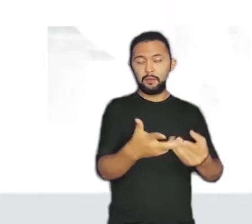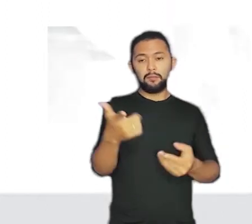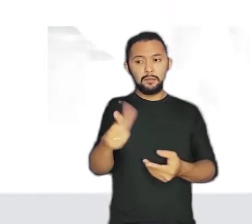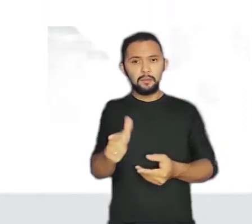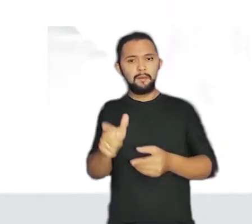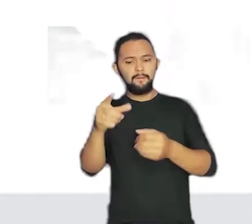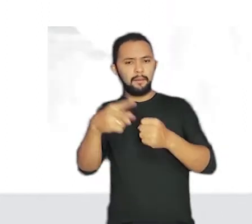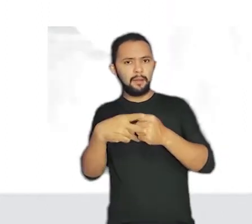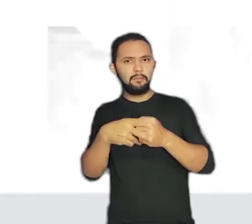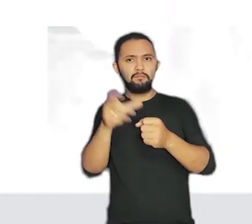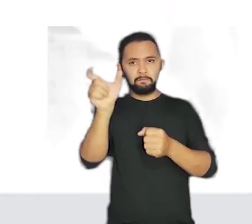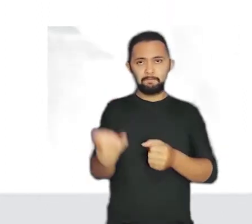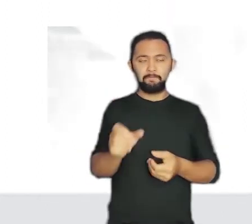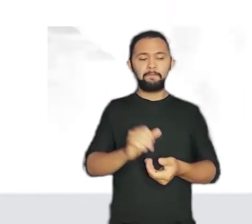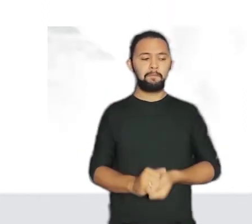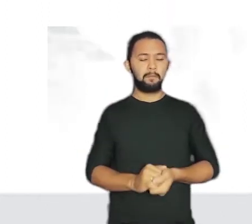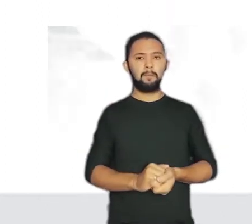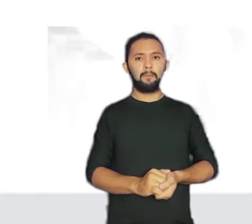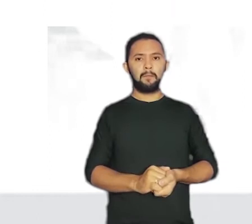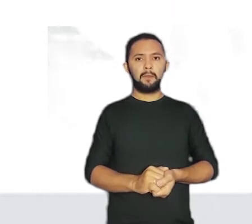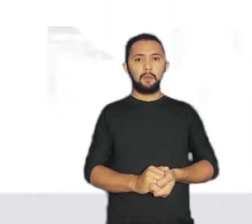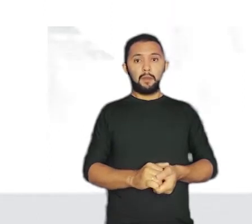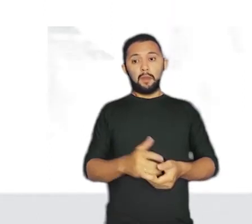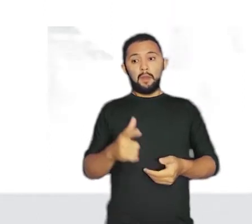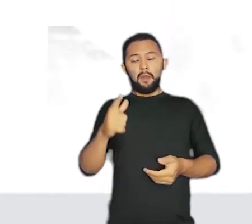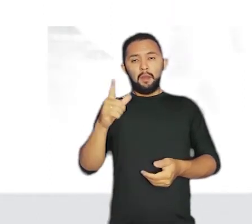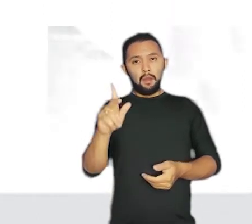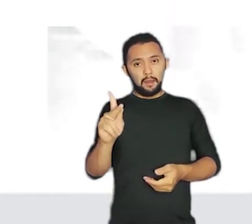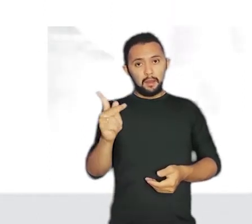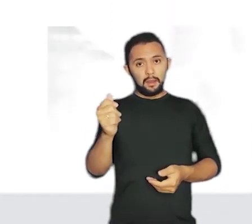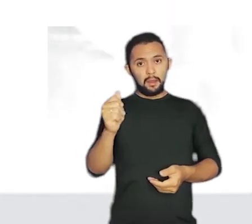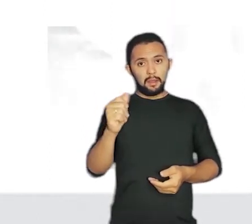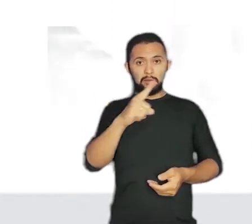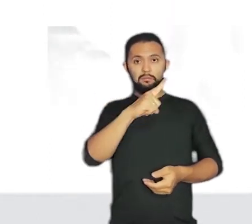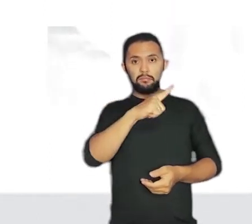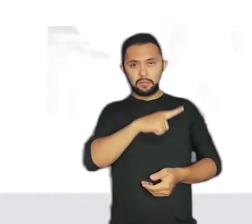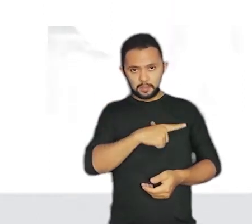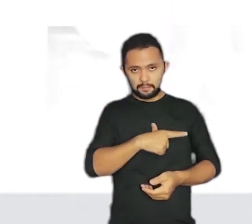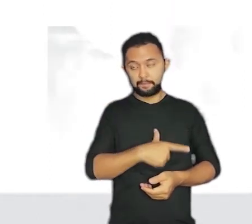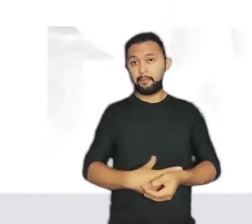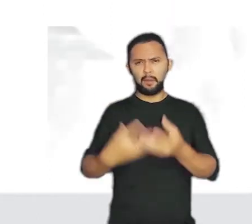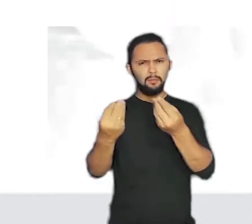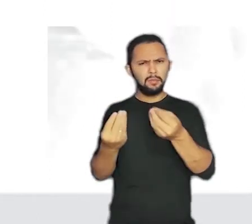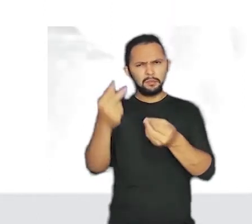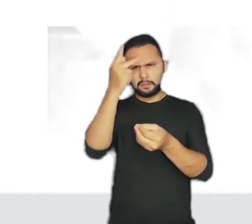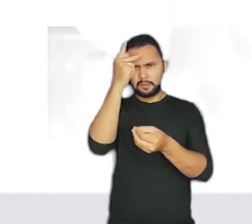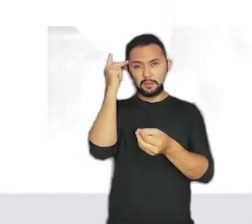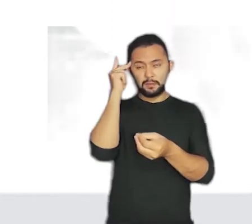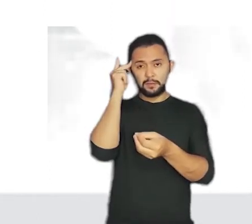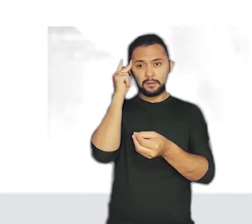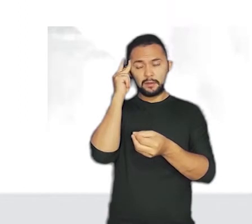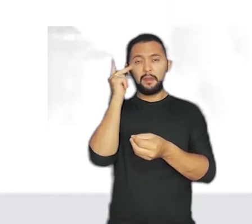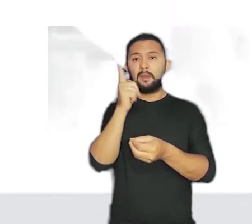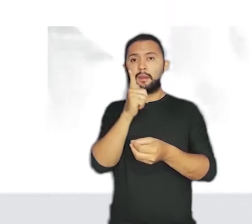ele é oculto, tá bom? Há muita gente na praia, né? Eu posso dizer que existe muita gente na praia. Então o verbo haver no sentido